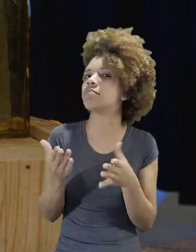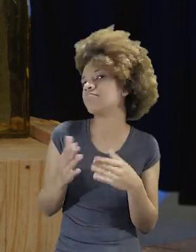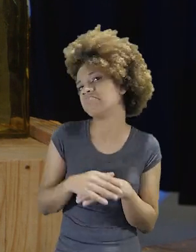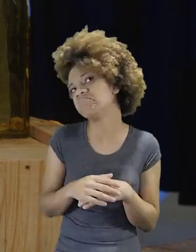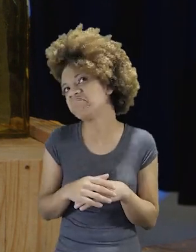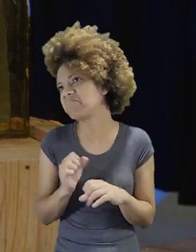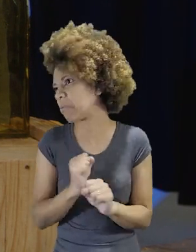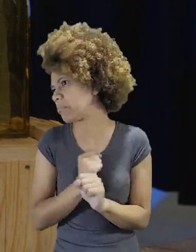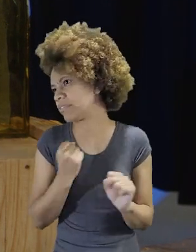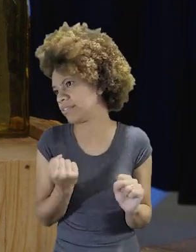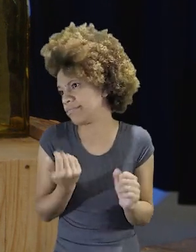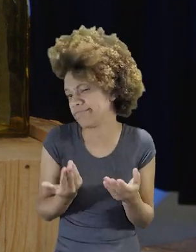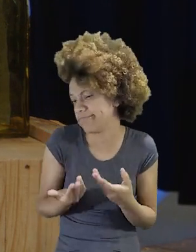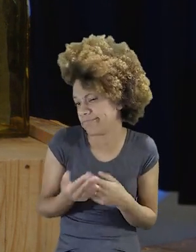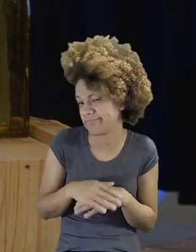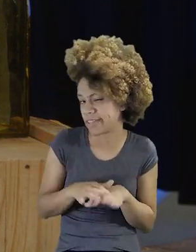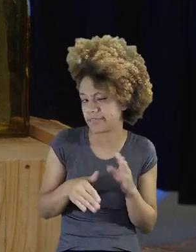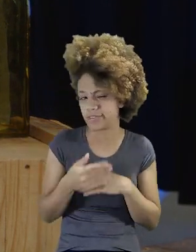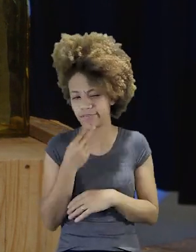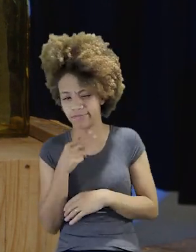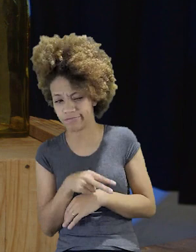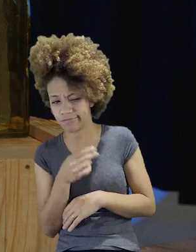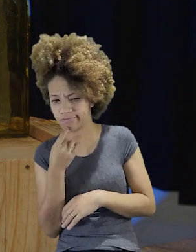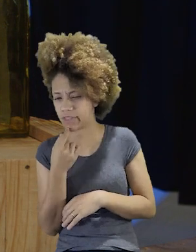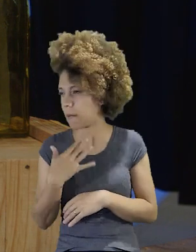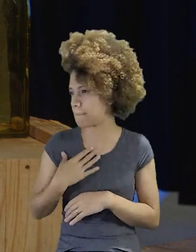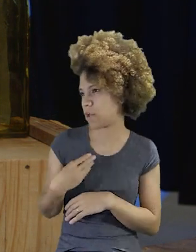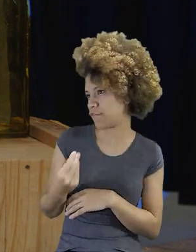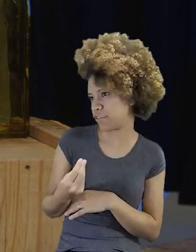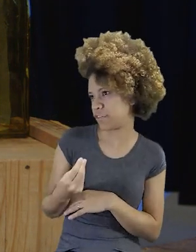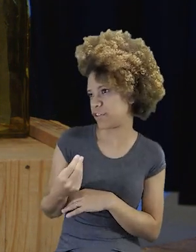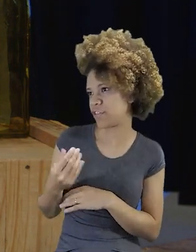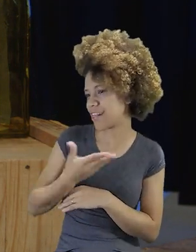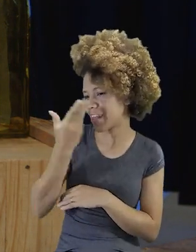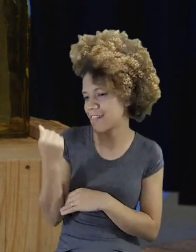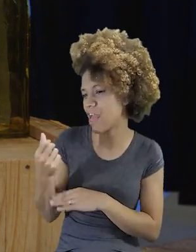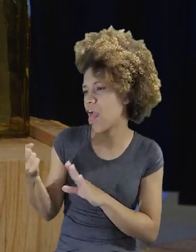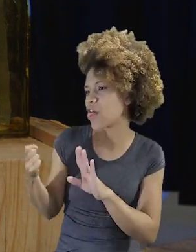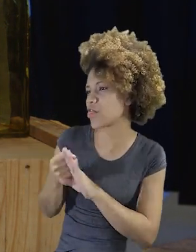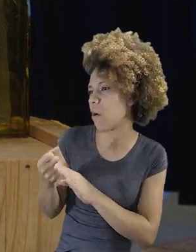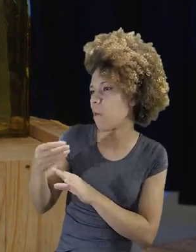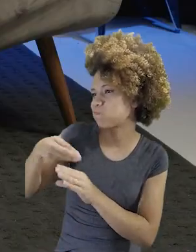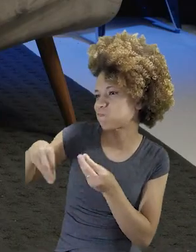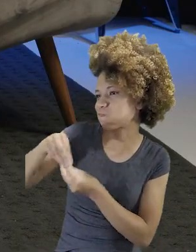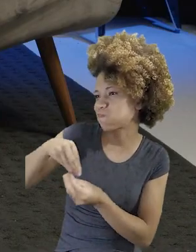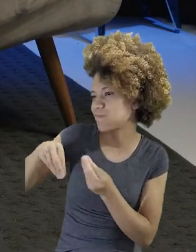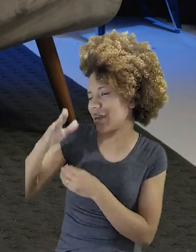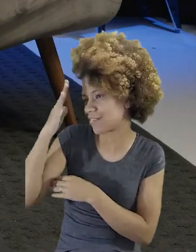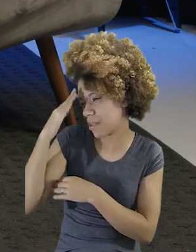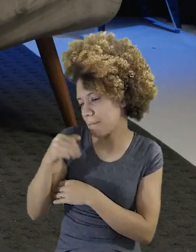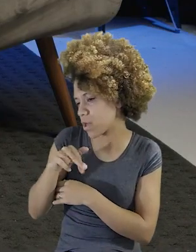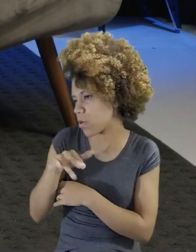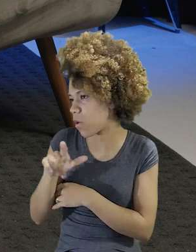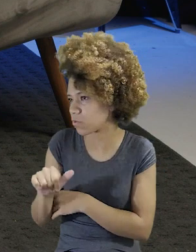ponte Line é um negócio um pouco mais absurdo às vezes é o negócio do meu filho no microondas Às